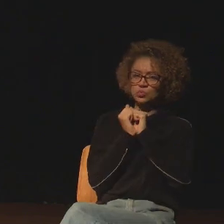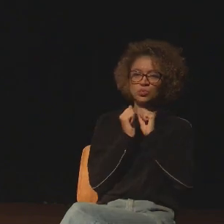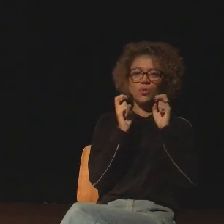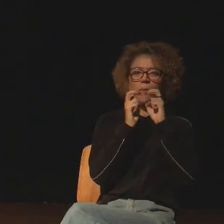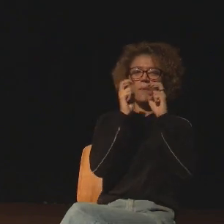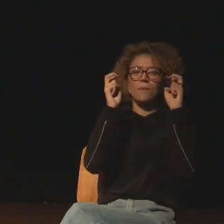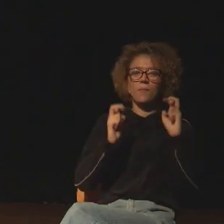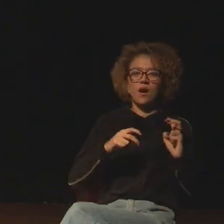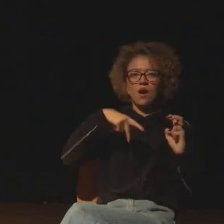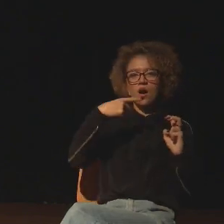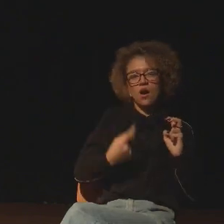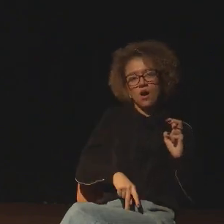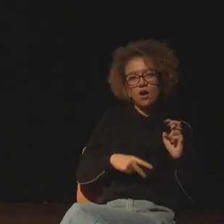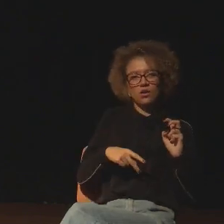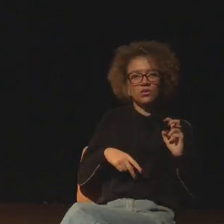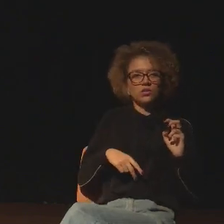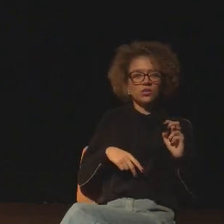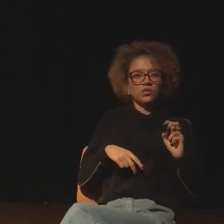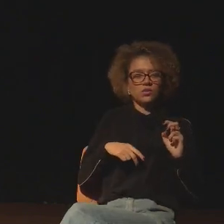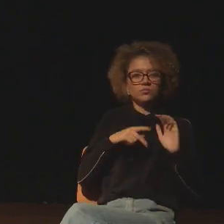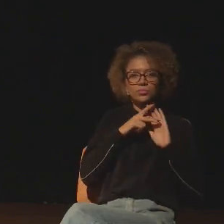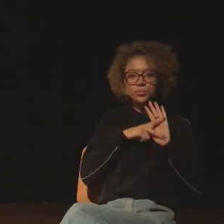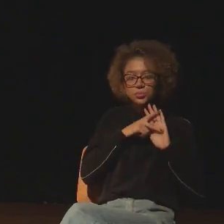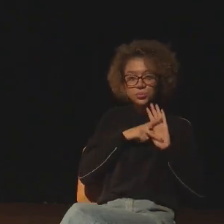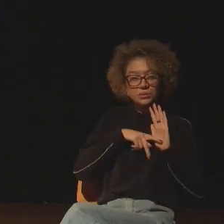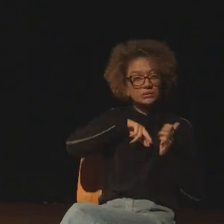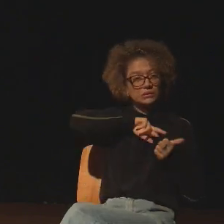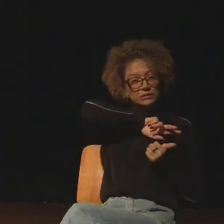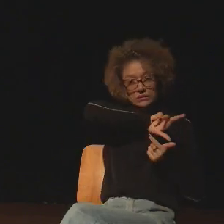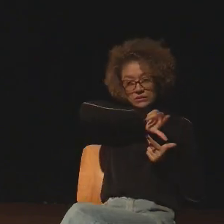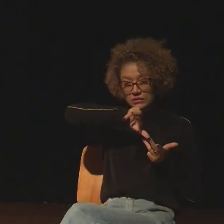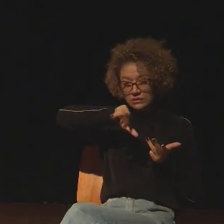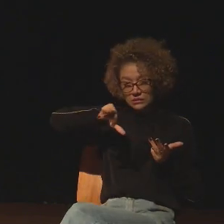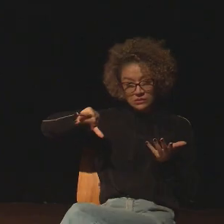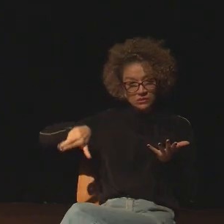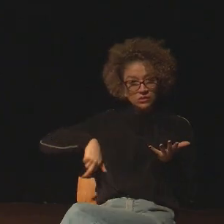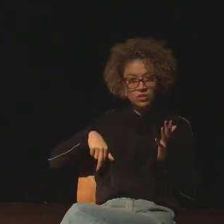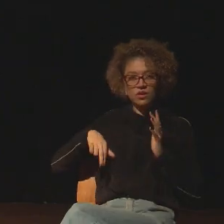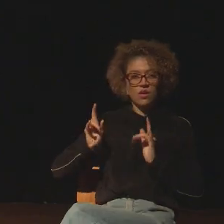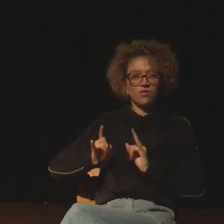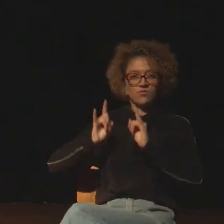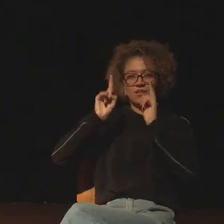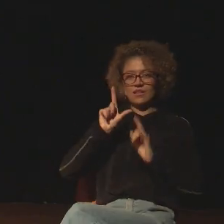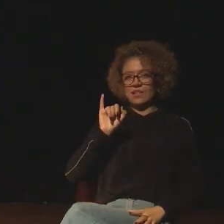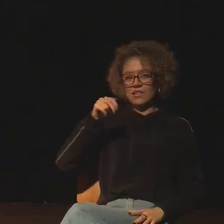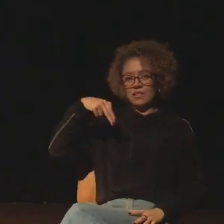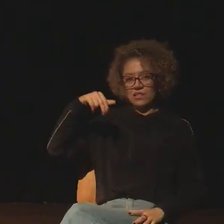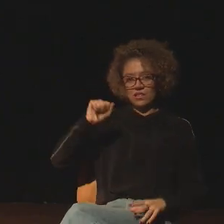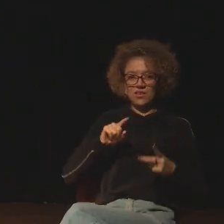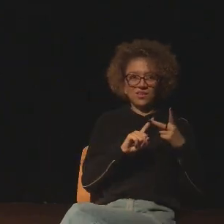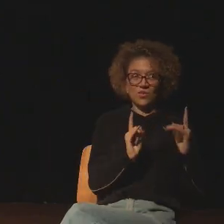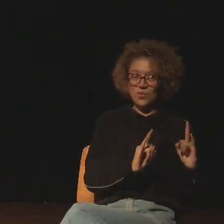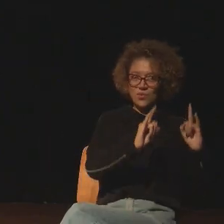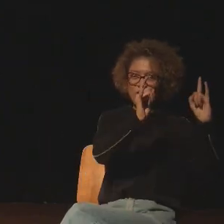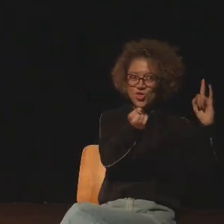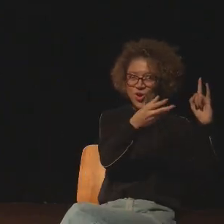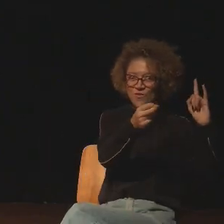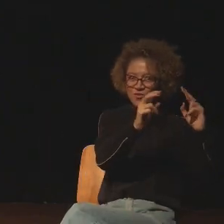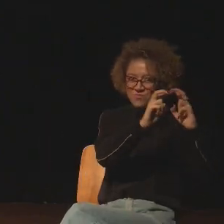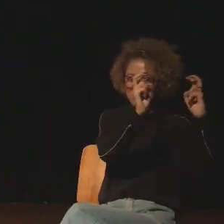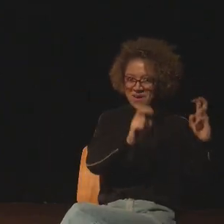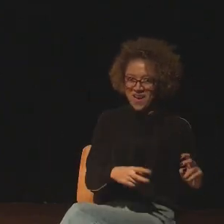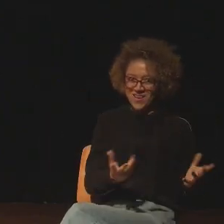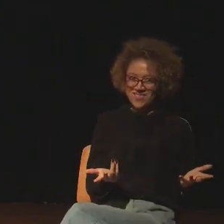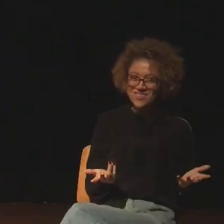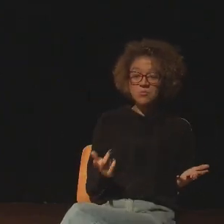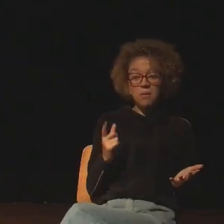museu, desenvolvendo vários projetos dentro do edifício Lina e o projeto do edifício novo. E agora a gente